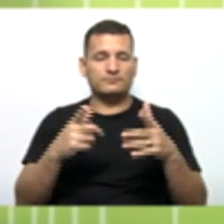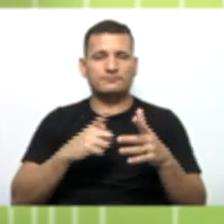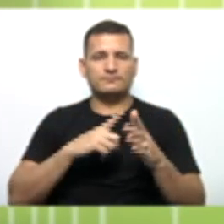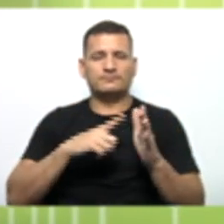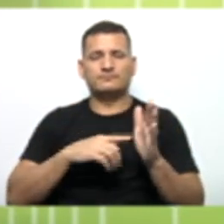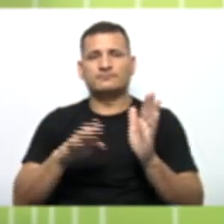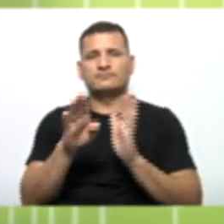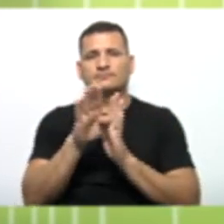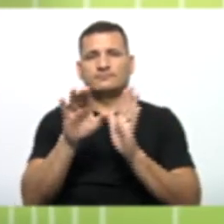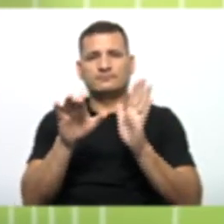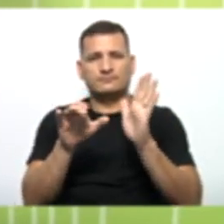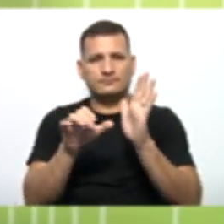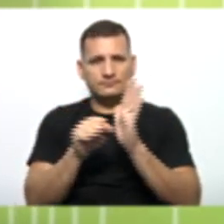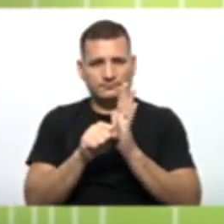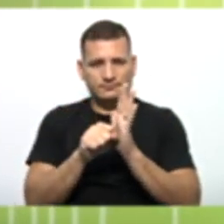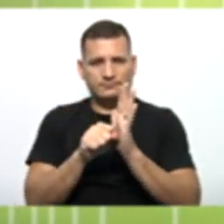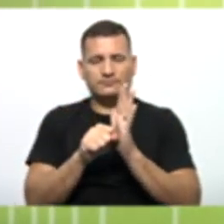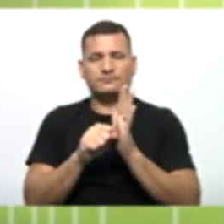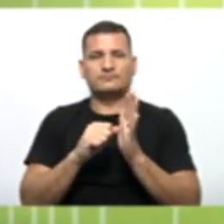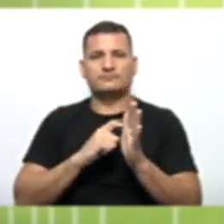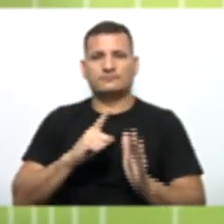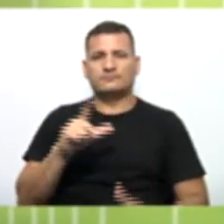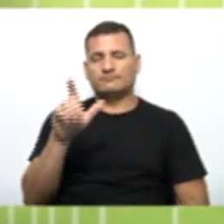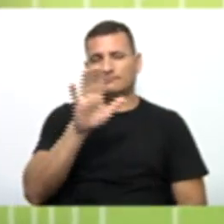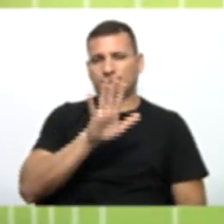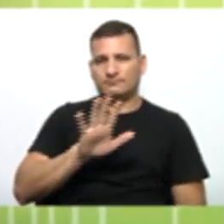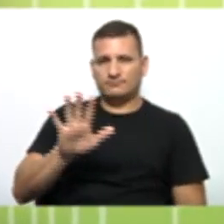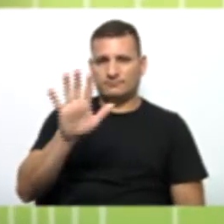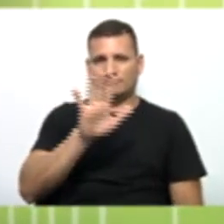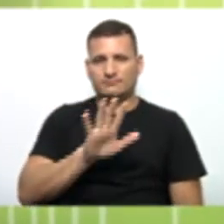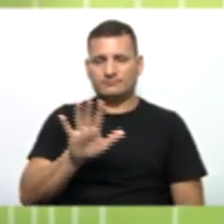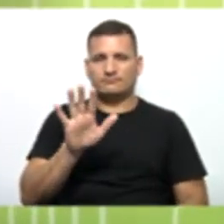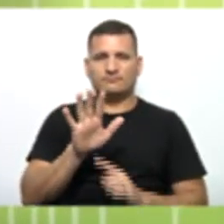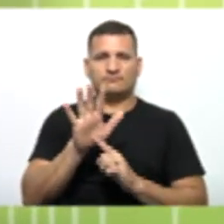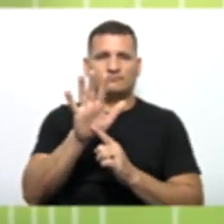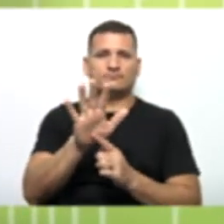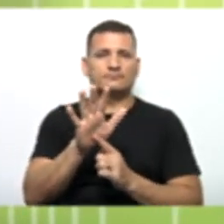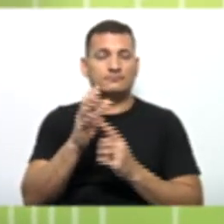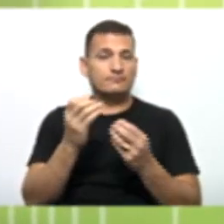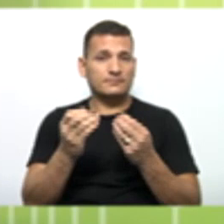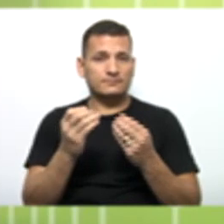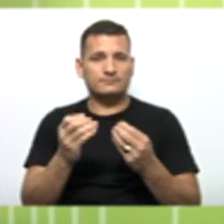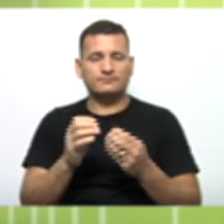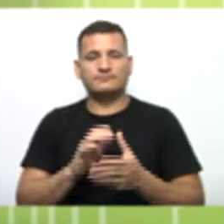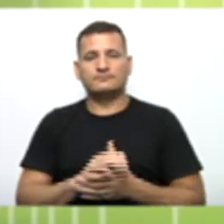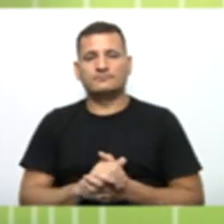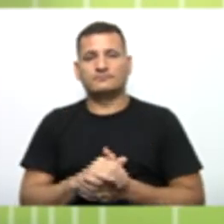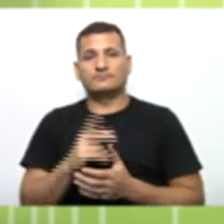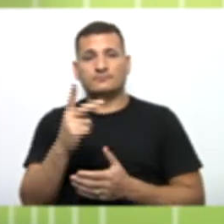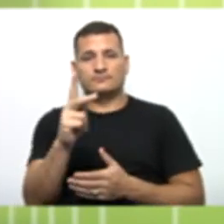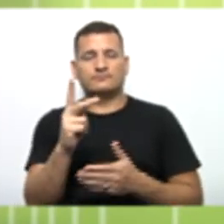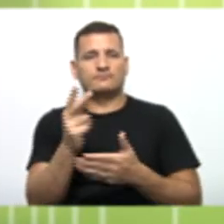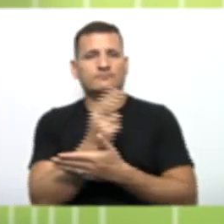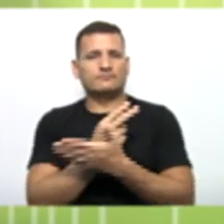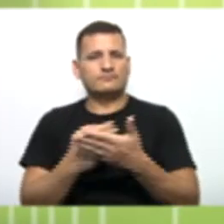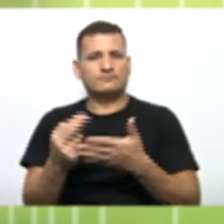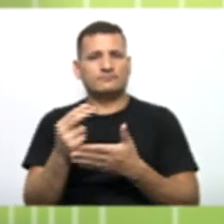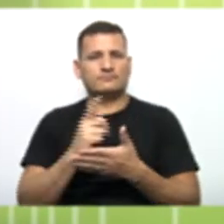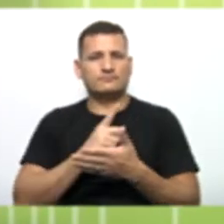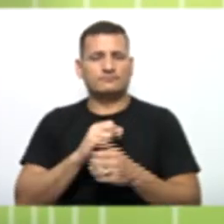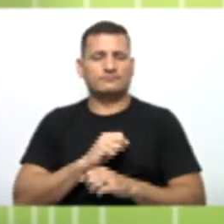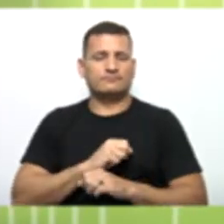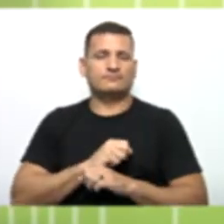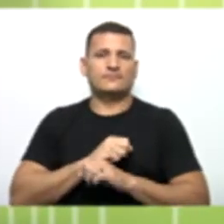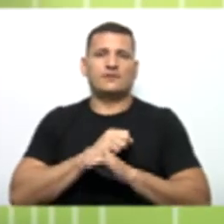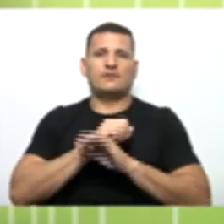simbologia, tem uma ilustração a ser feita. Para quê? Para que seu diagrama seja claro,